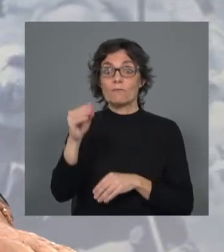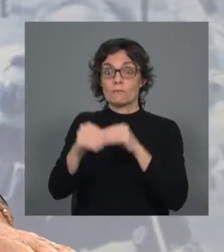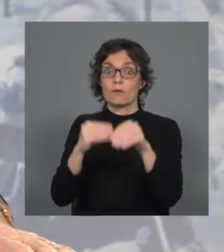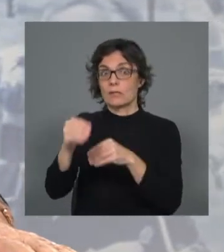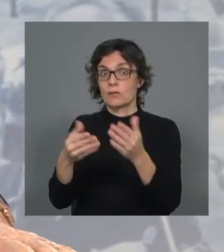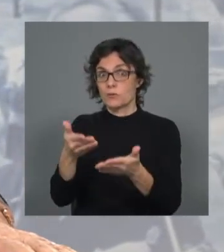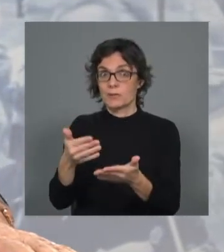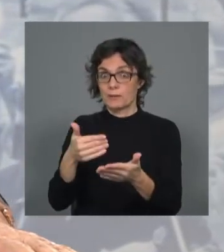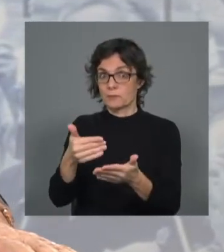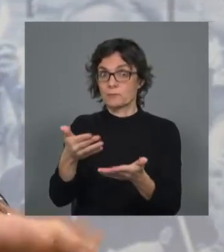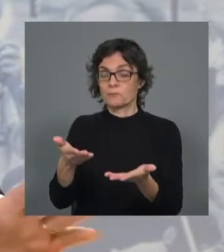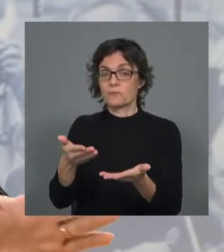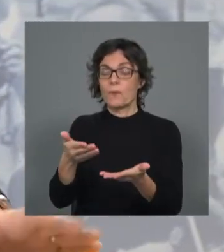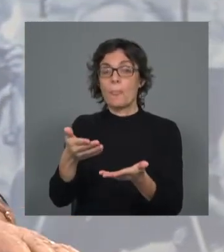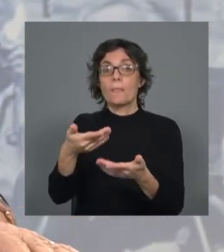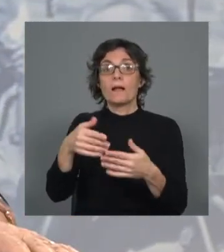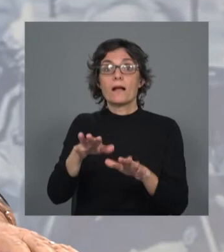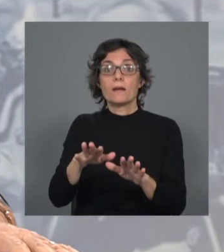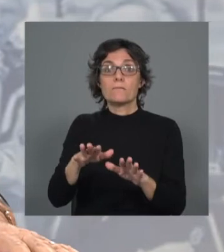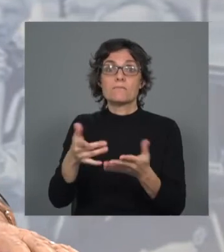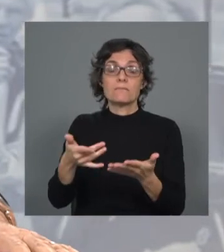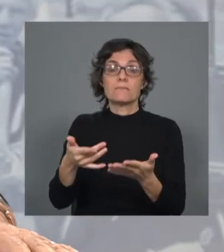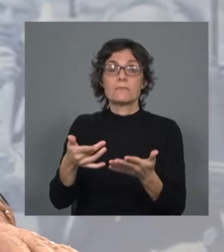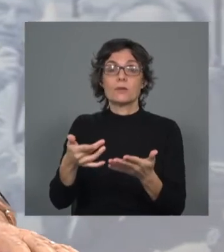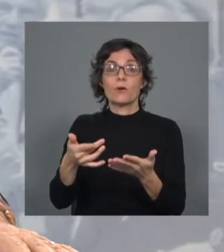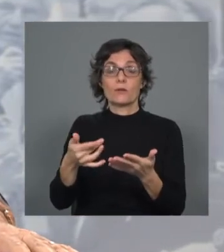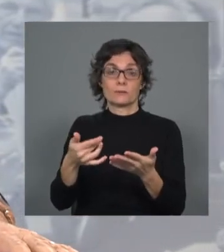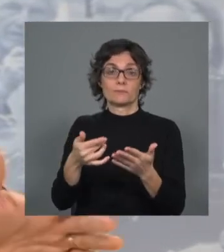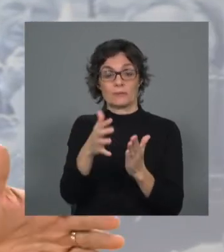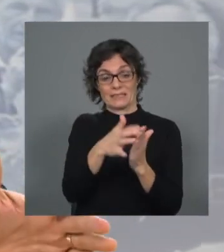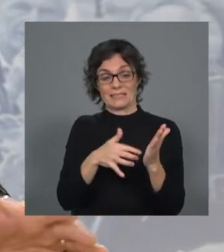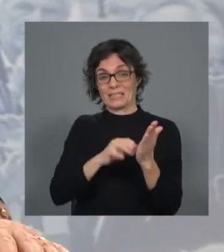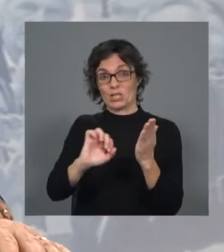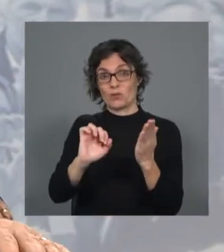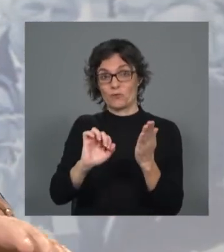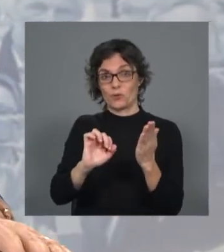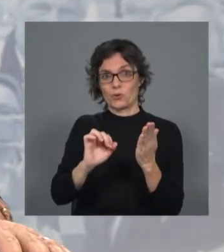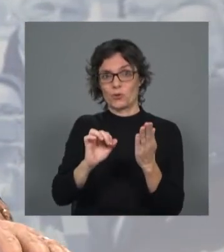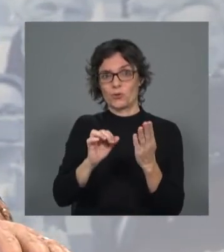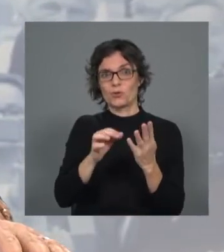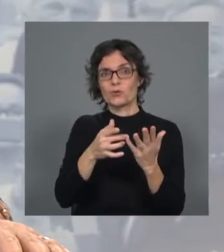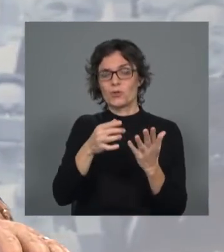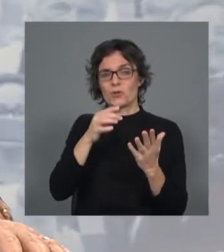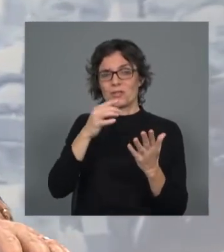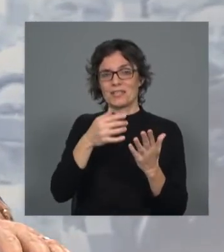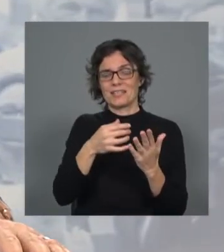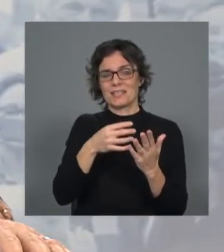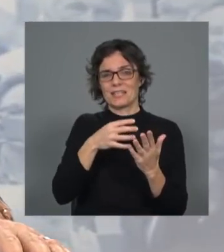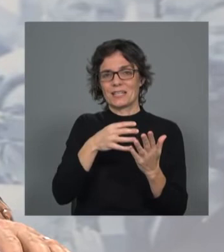há, apesar de não estar explícito na nota, há a obrigação moral e cívica de cada